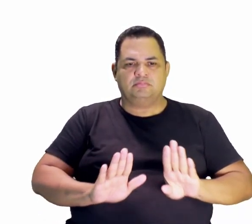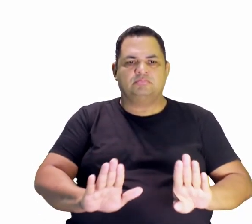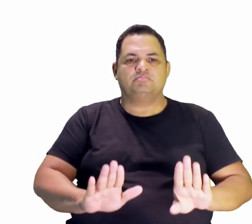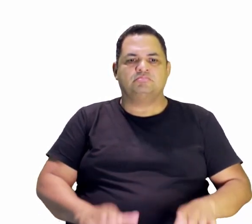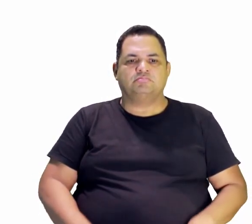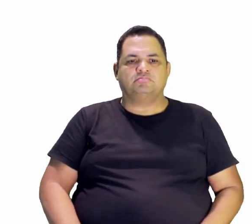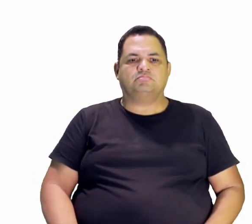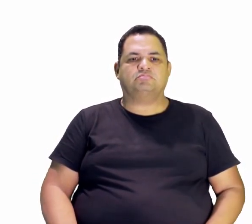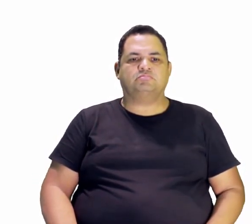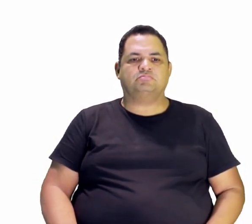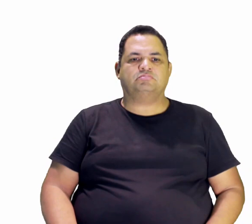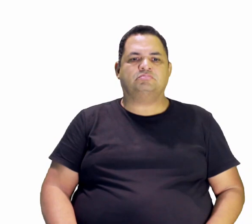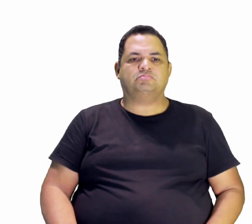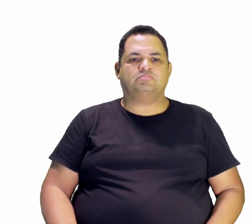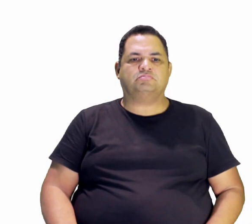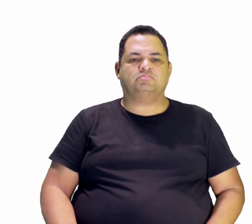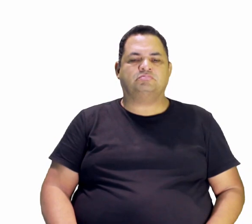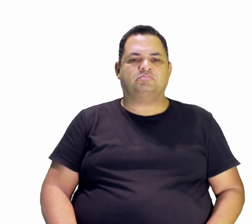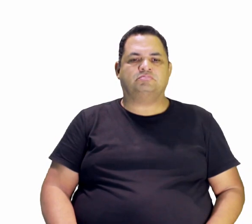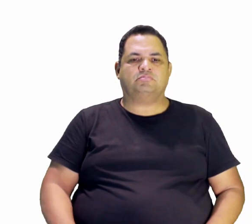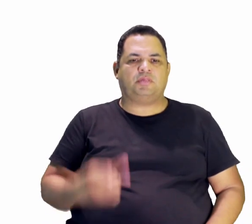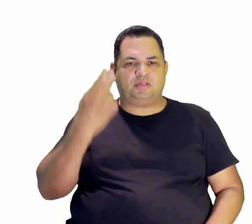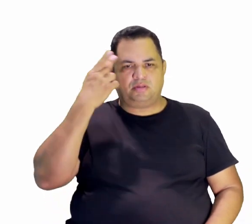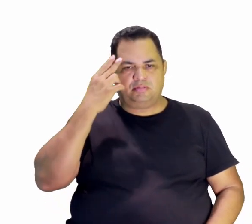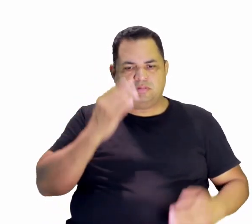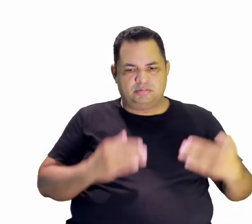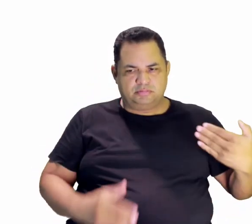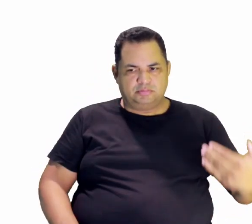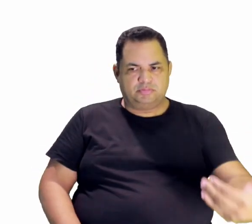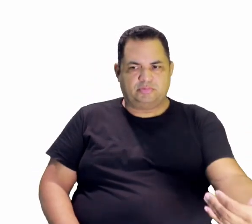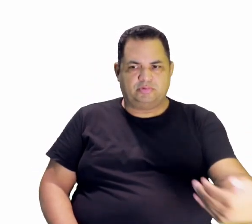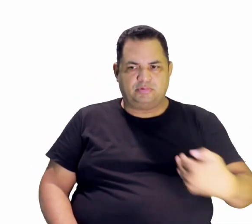cá e a normal é essa aqui, ó,